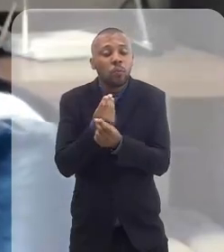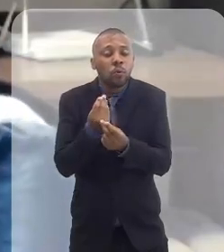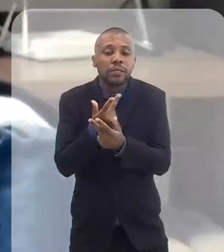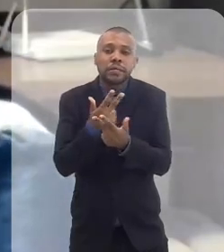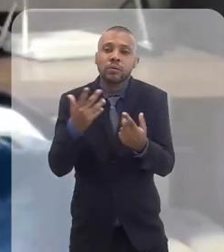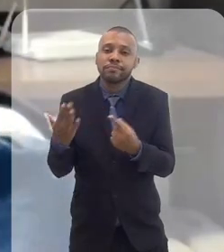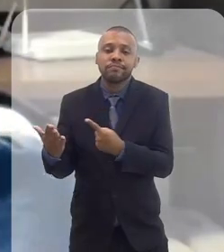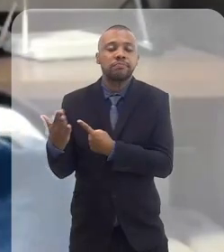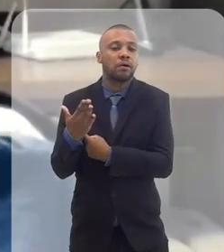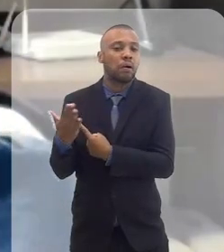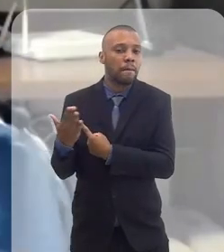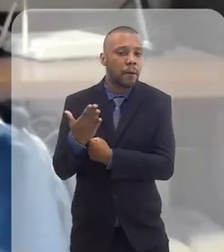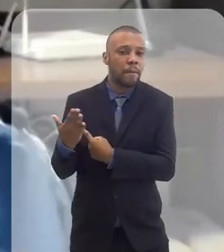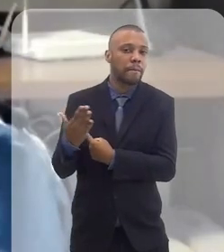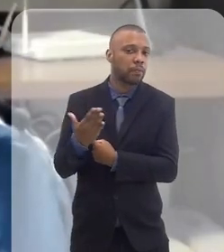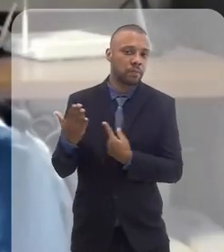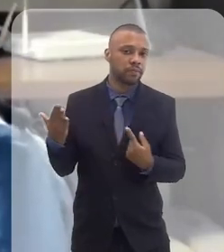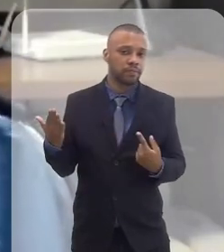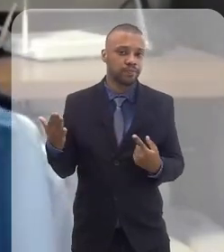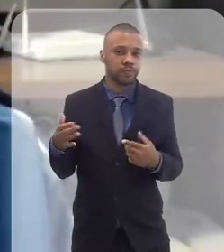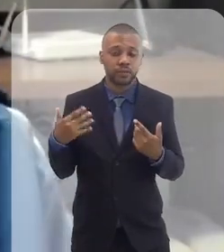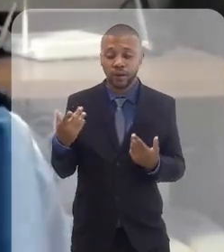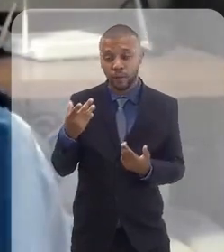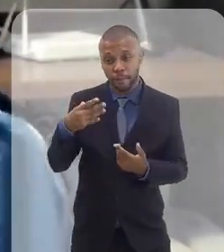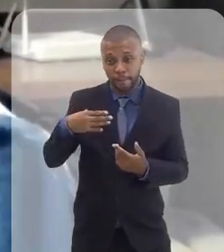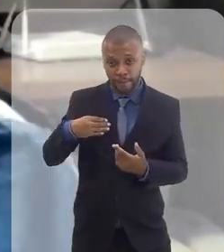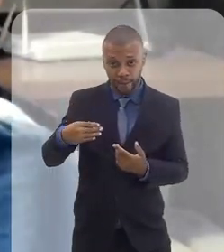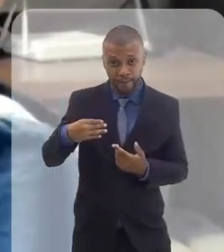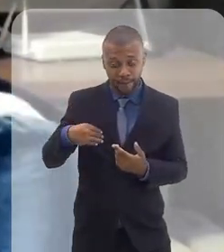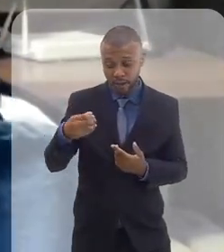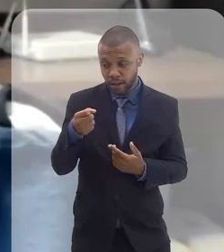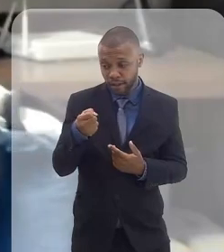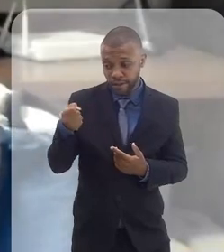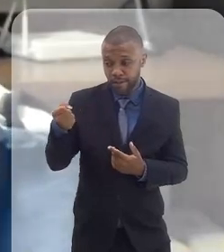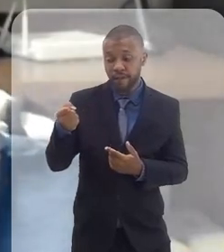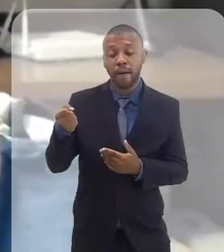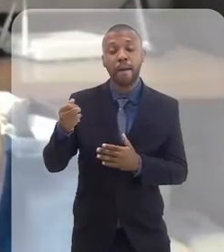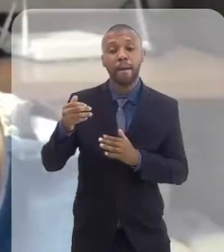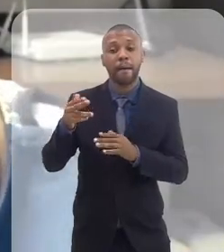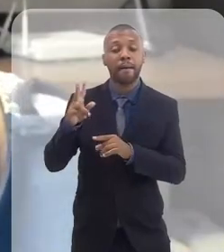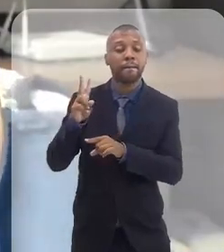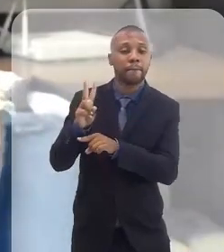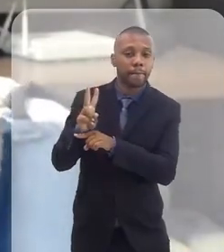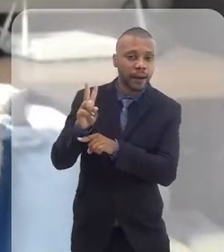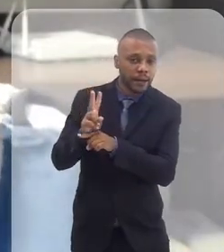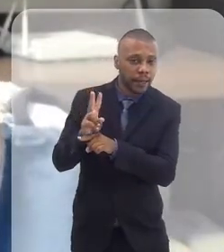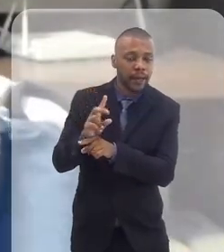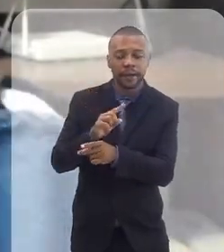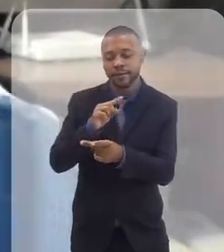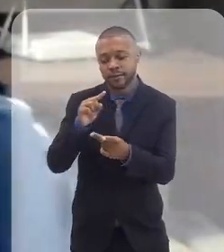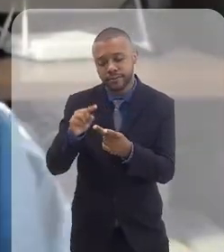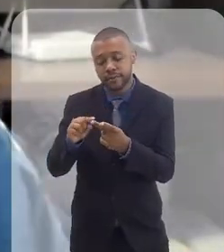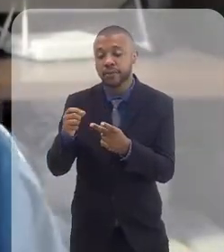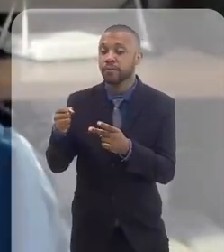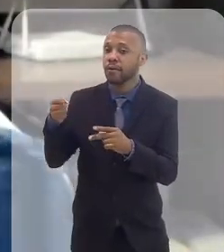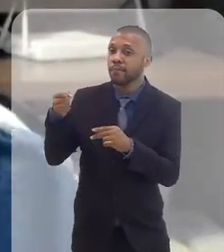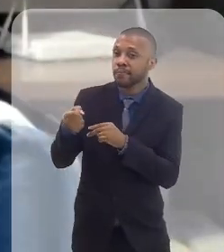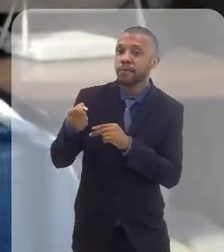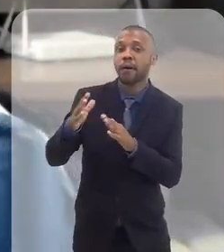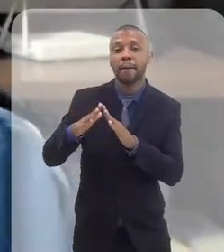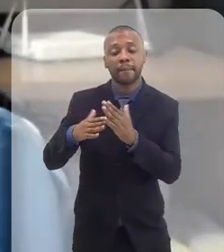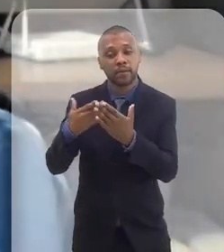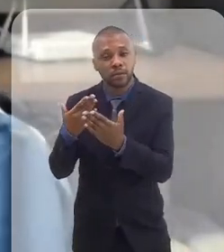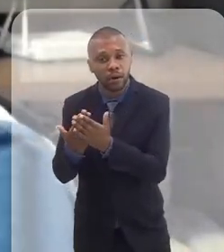Era assim, muitas atividades. Então, ela foi para a escola, foi para a creche, depois para